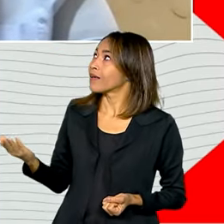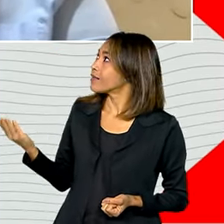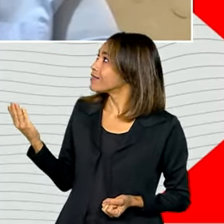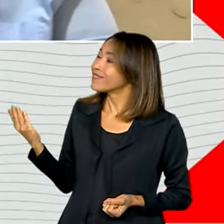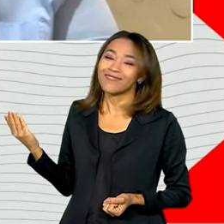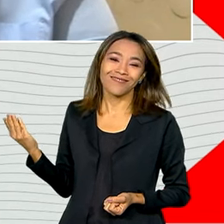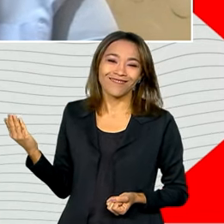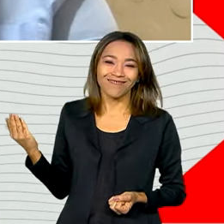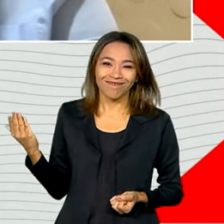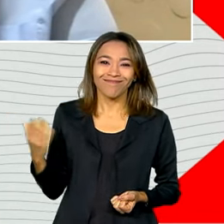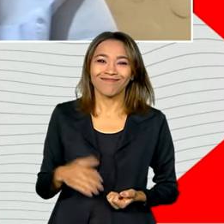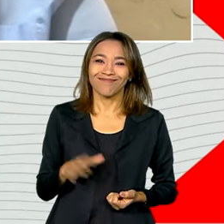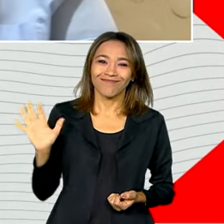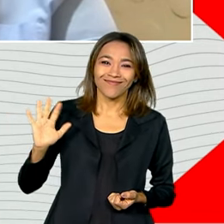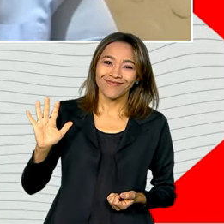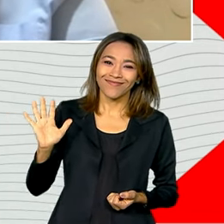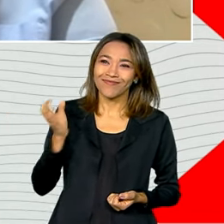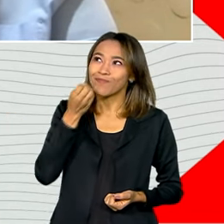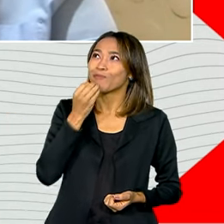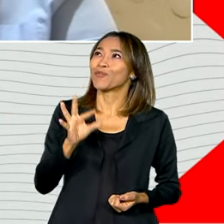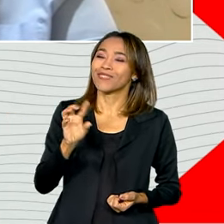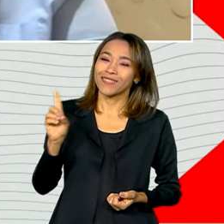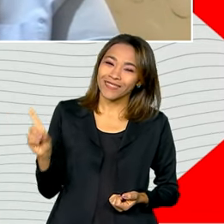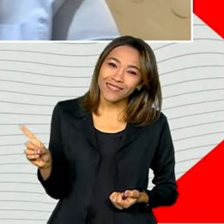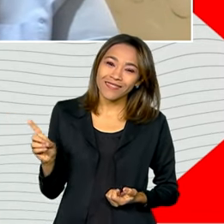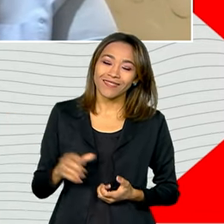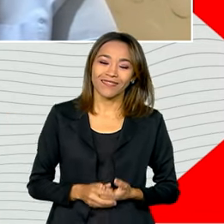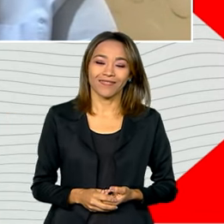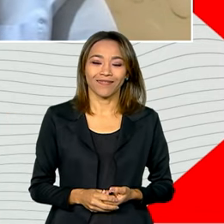Tiago Rebolo. Oi, Tiago. Bom dia para você.